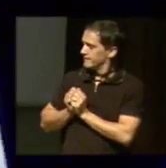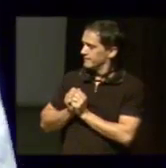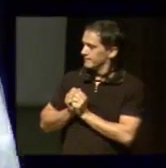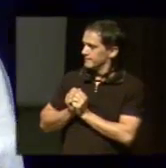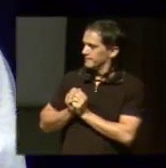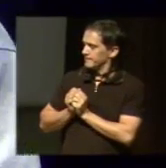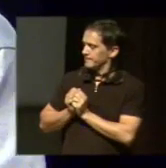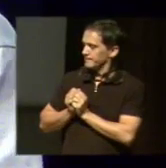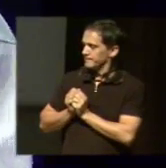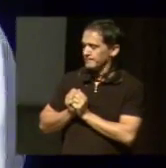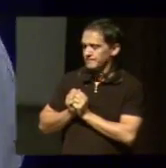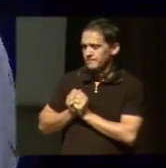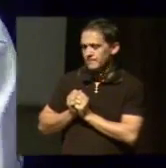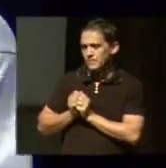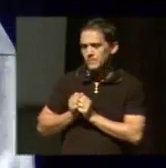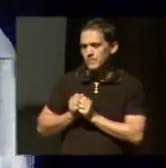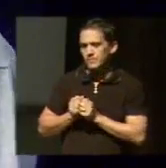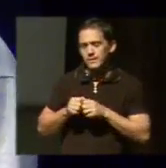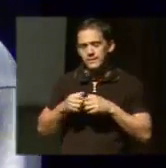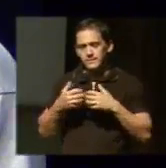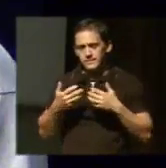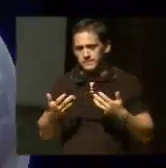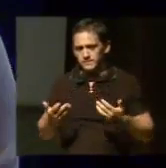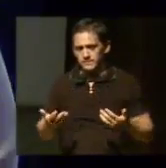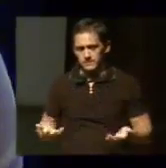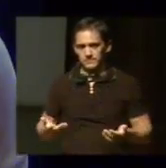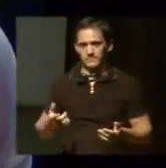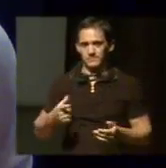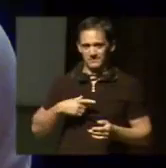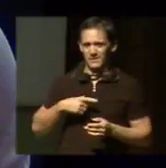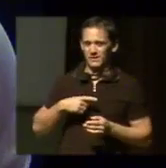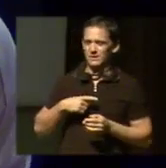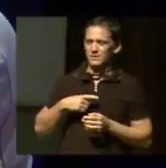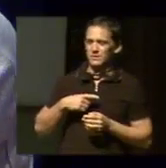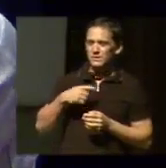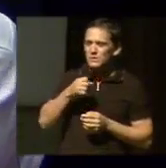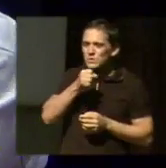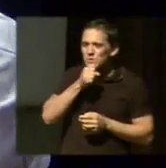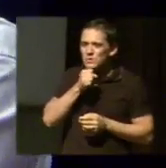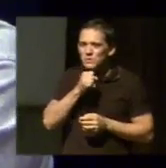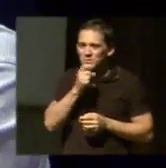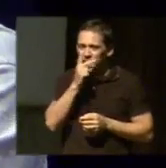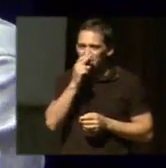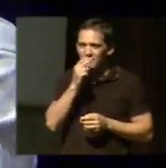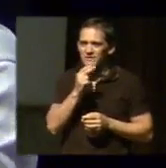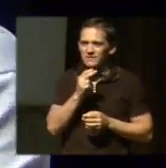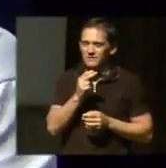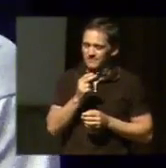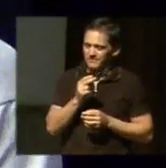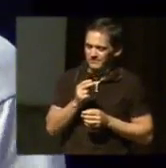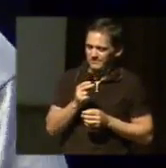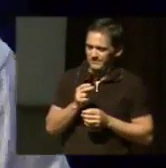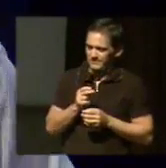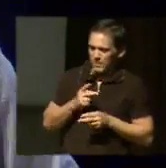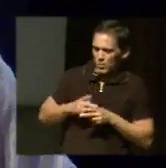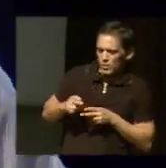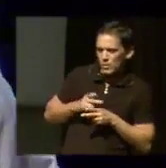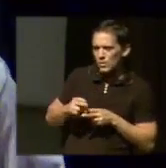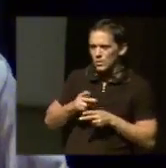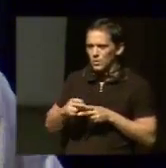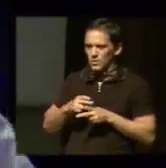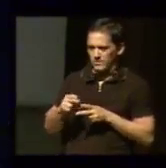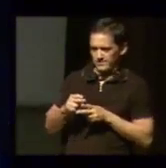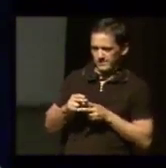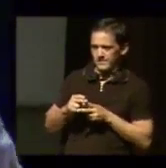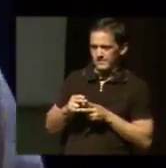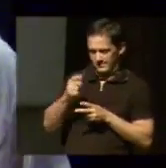tem essa coisa dos idosos camuflados, vocês entendem? Ele se fez de doente para passar mais tempo com o filho. Às vezes nós damos